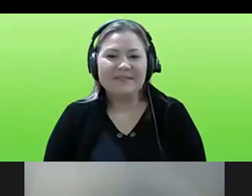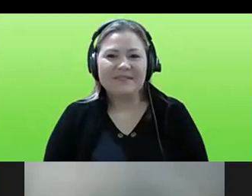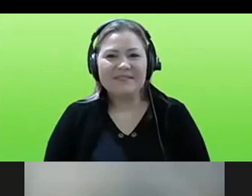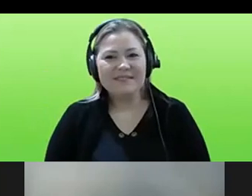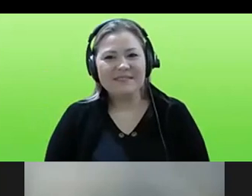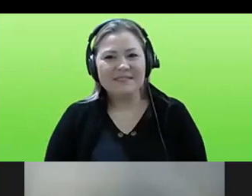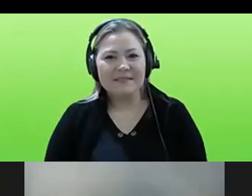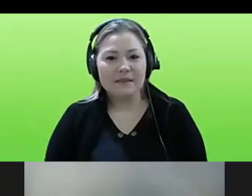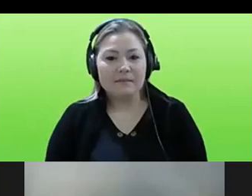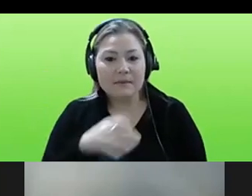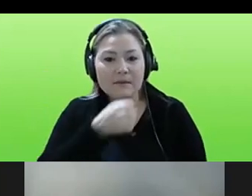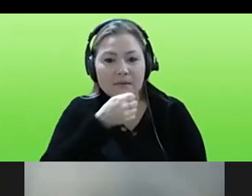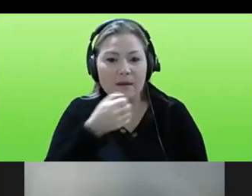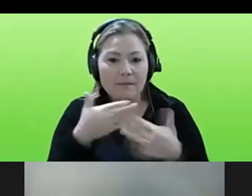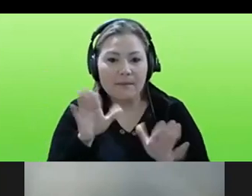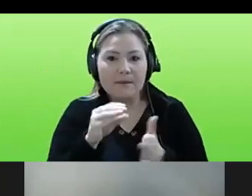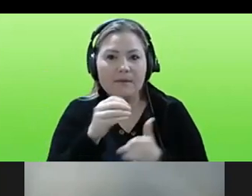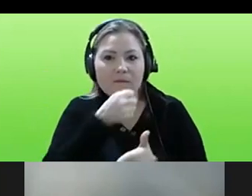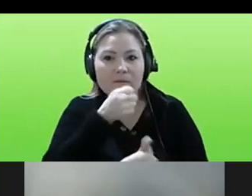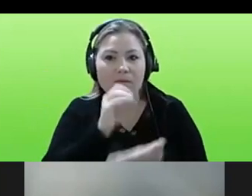Tem que ligar o microfone, Darlan.